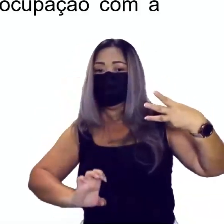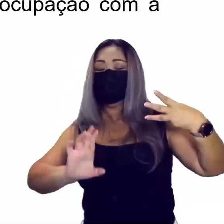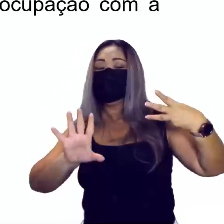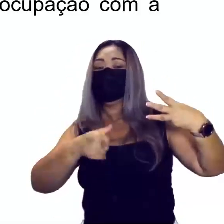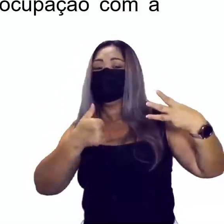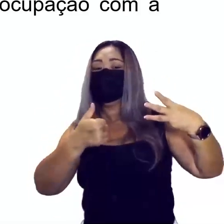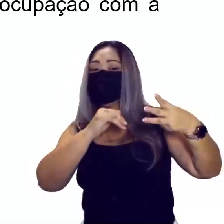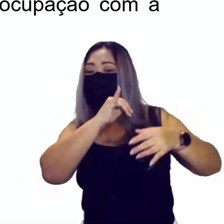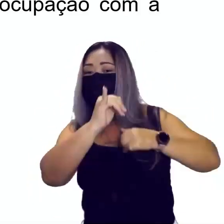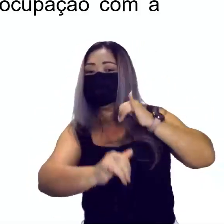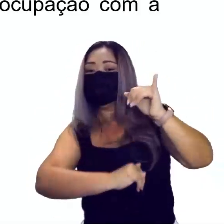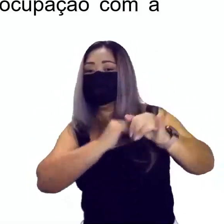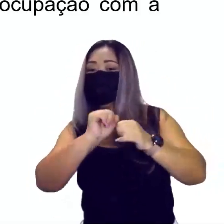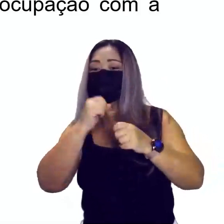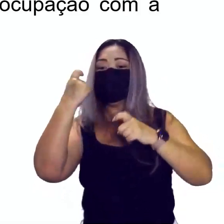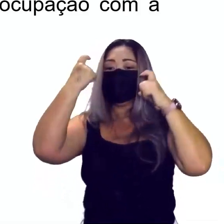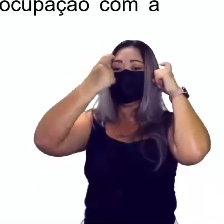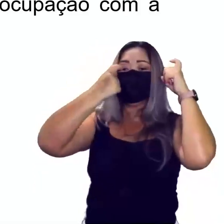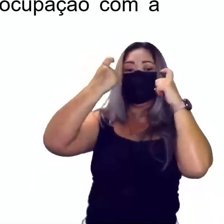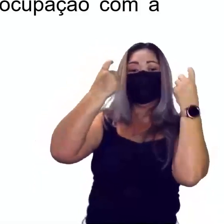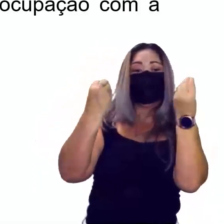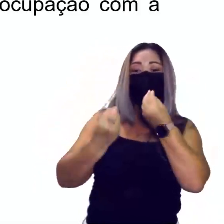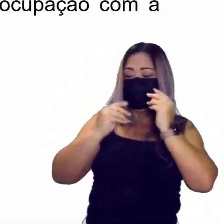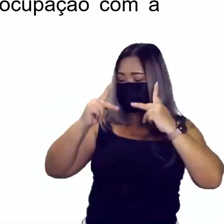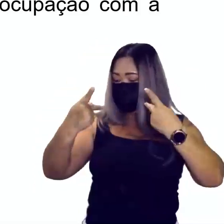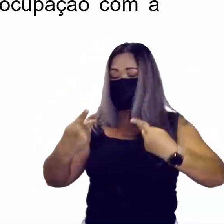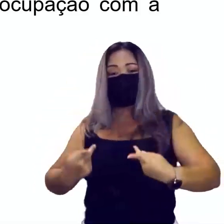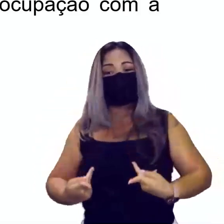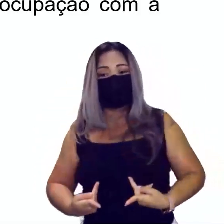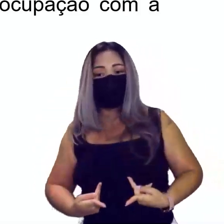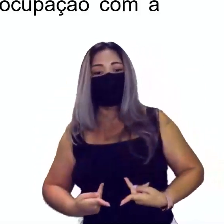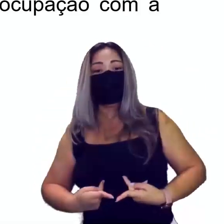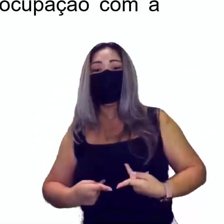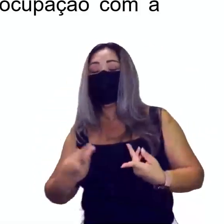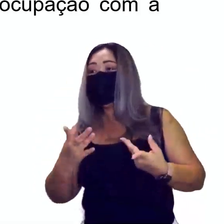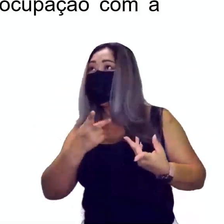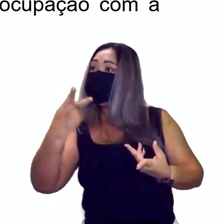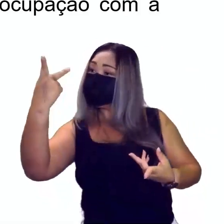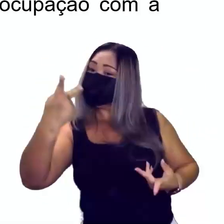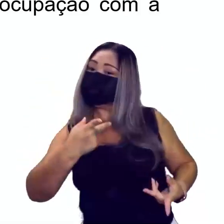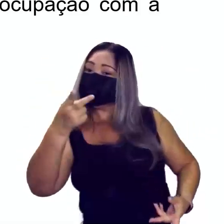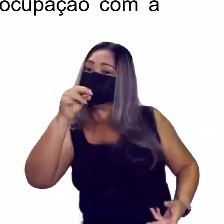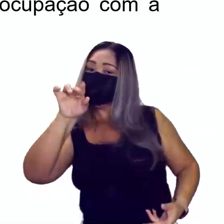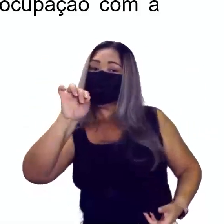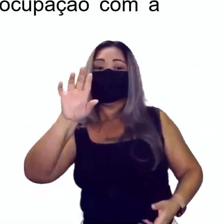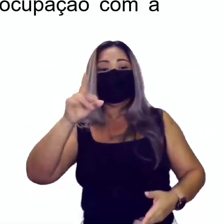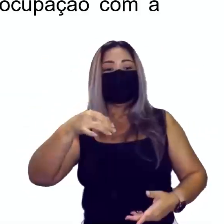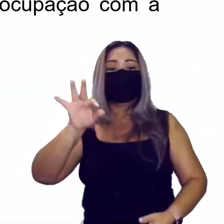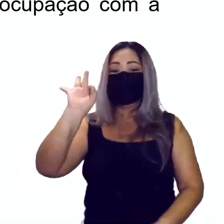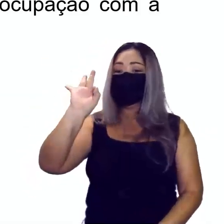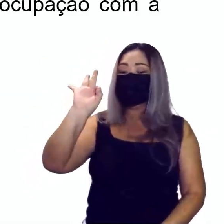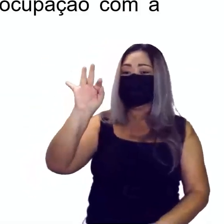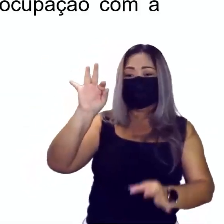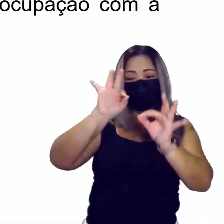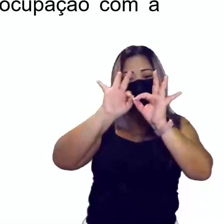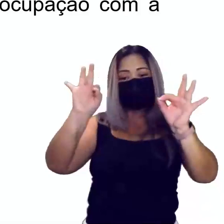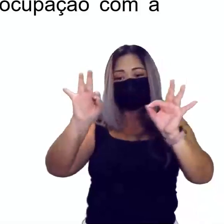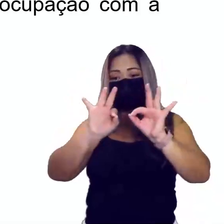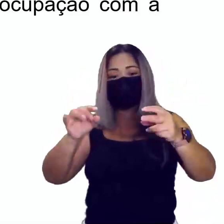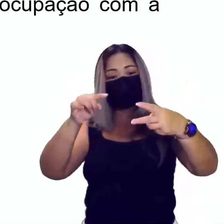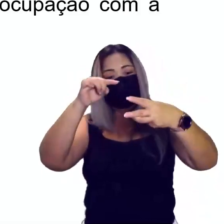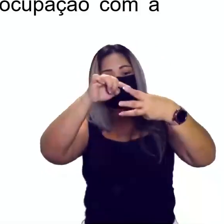revela a preocupação com a conduta dos homens e dos deuses. Gente, a pergunta é, estão corretas apenas